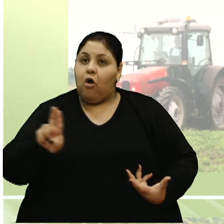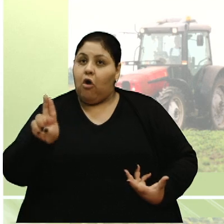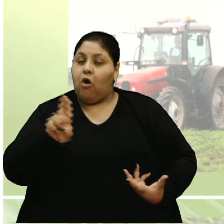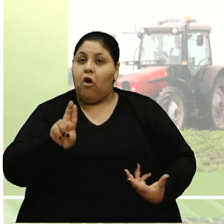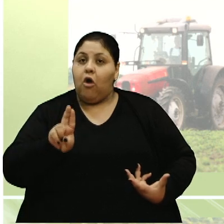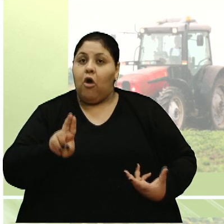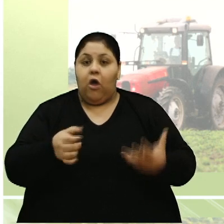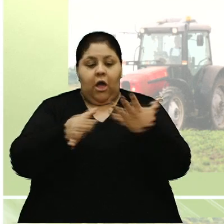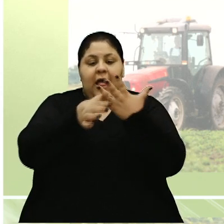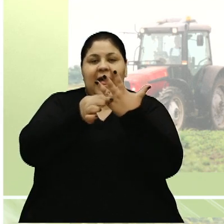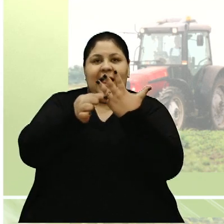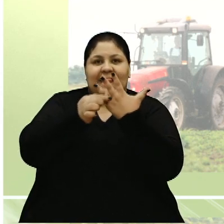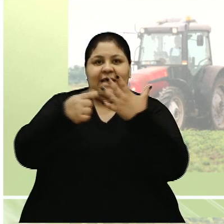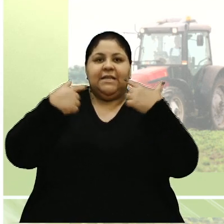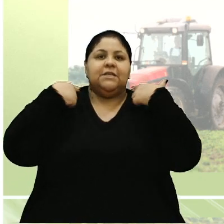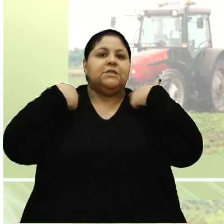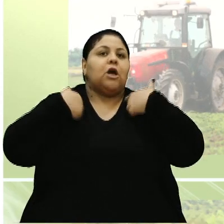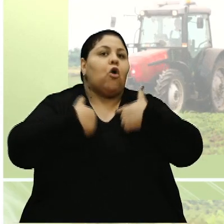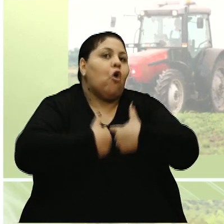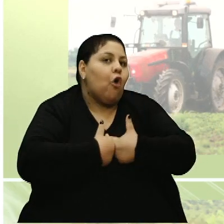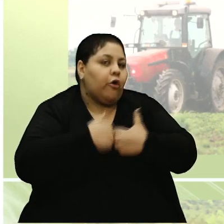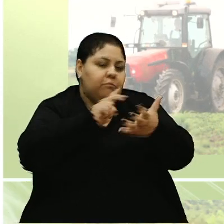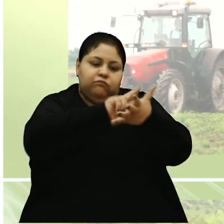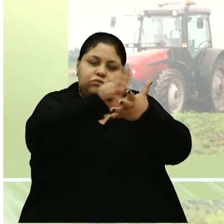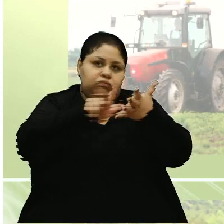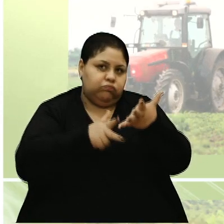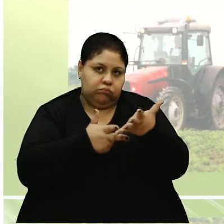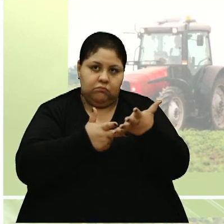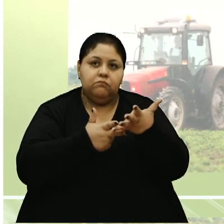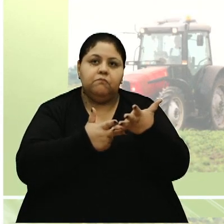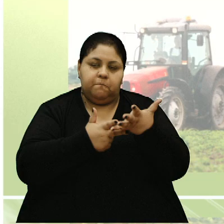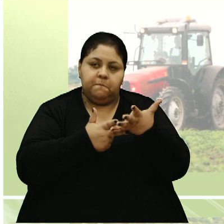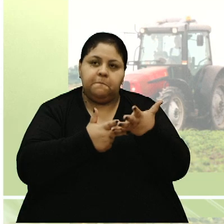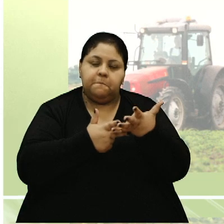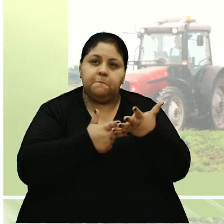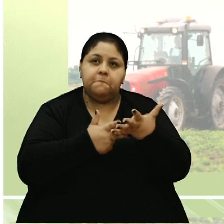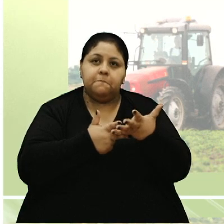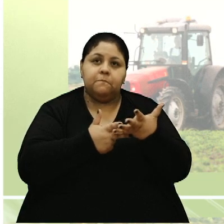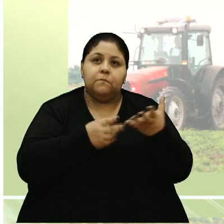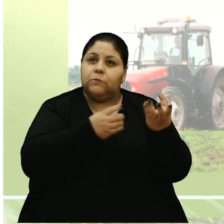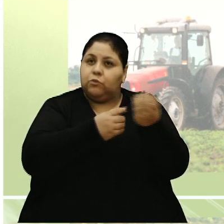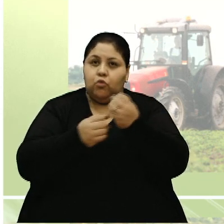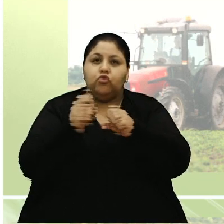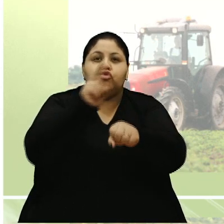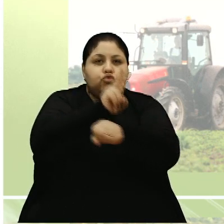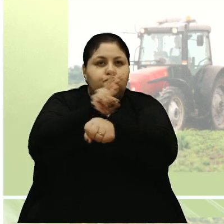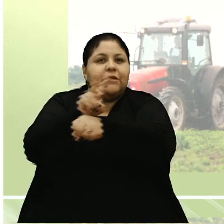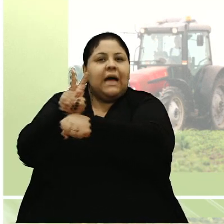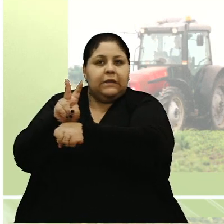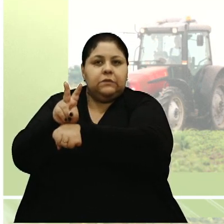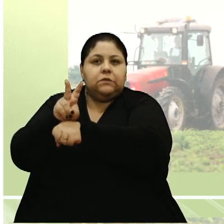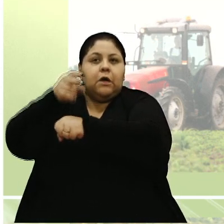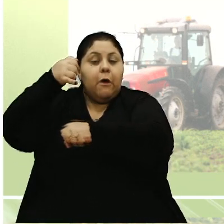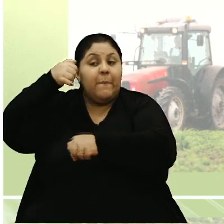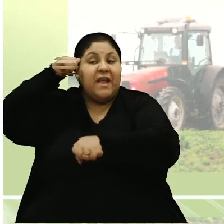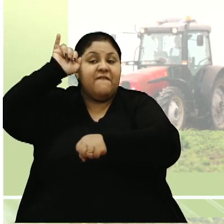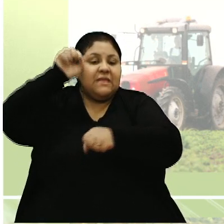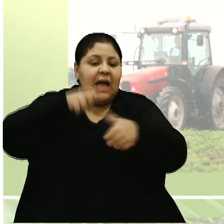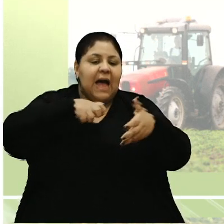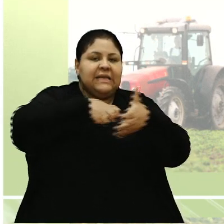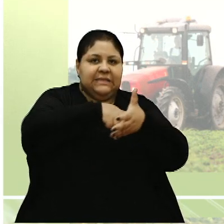alianças, correntes, acessórios, enfim, uma série de providências que precisam ser